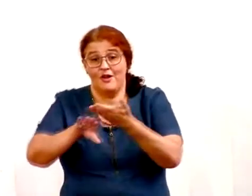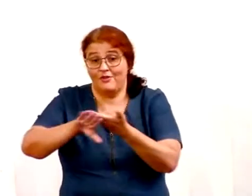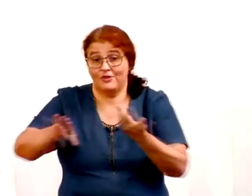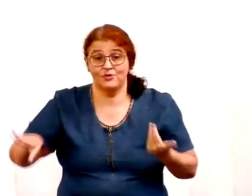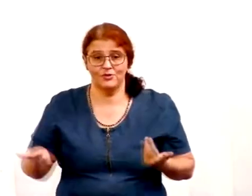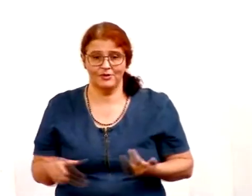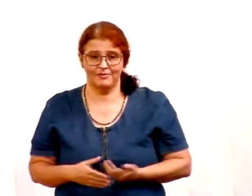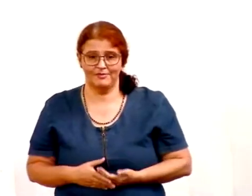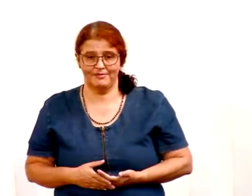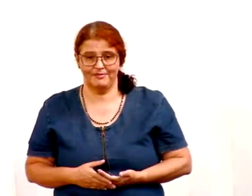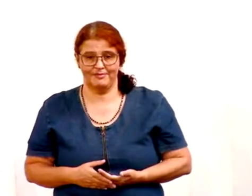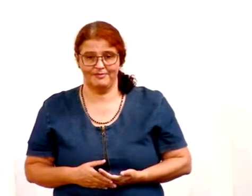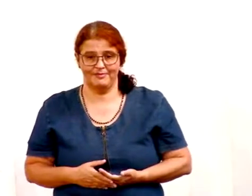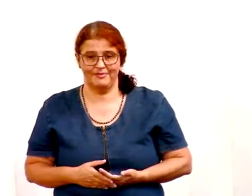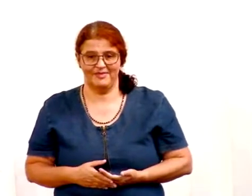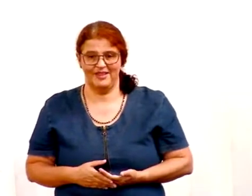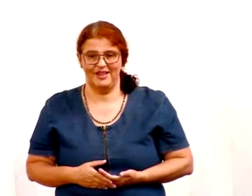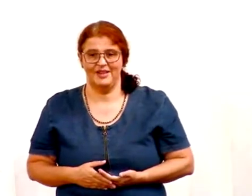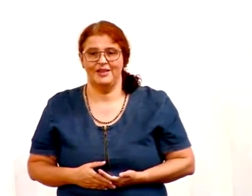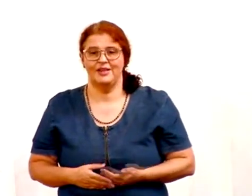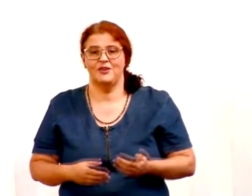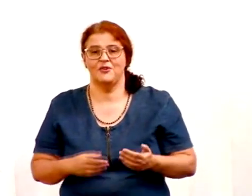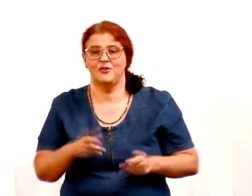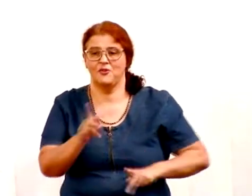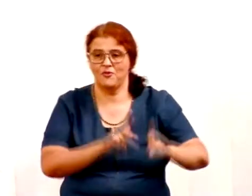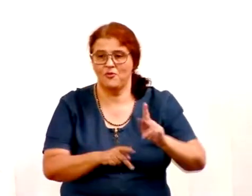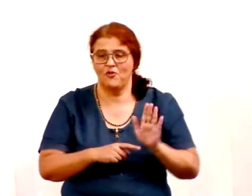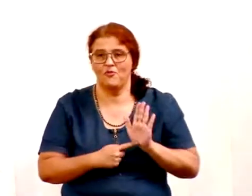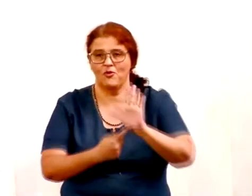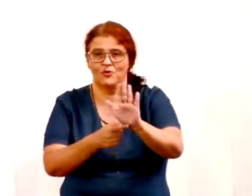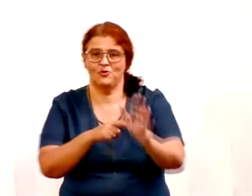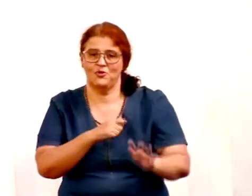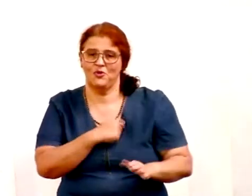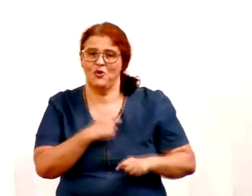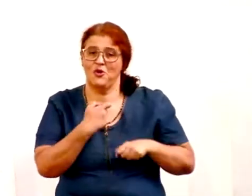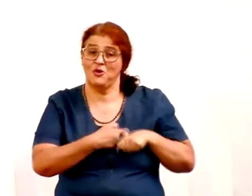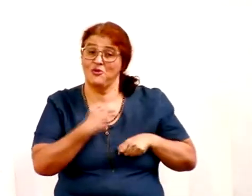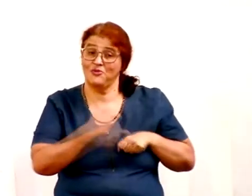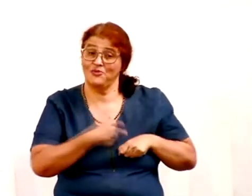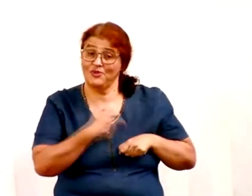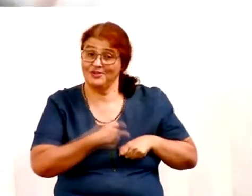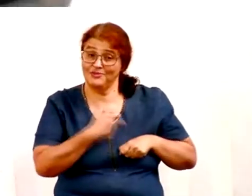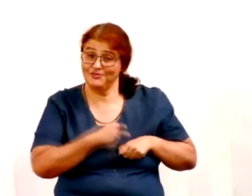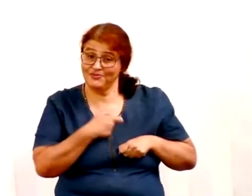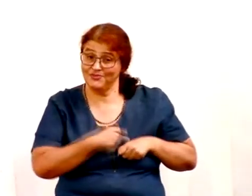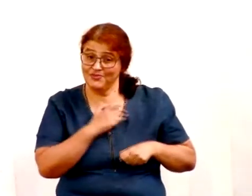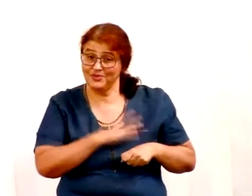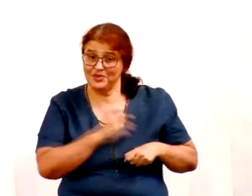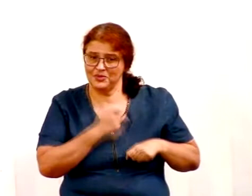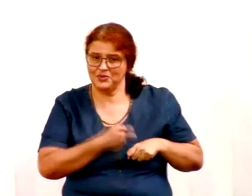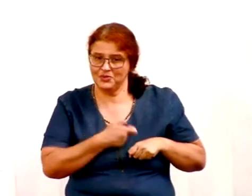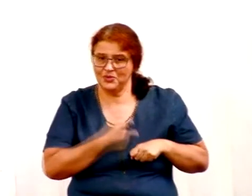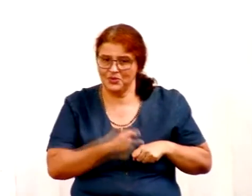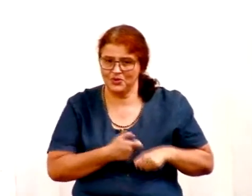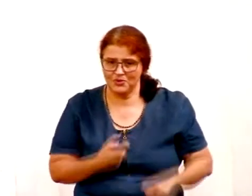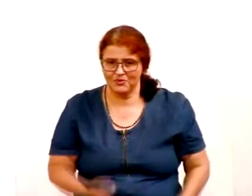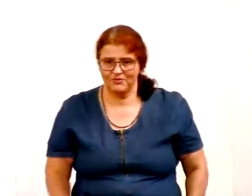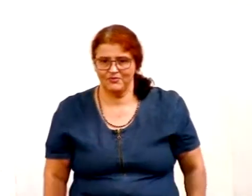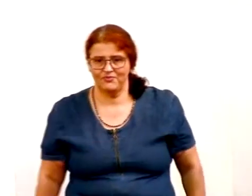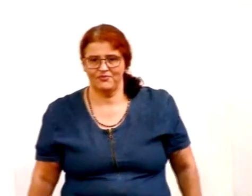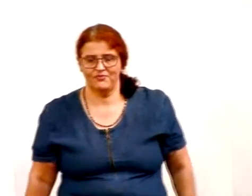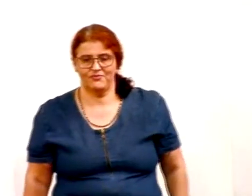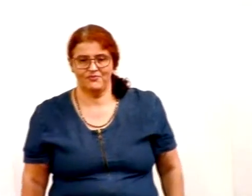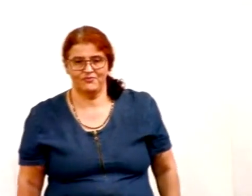ter um coração duro diante da palavra do profeta. Essas coisas se tornaram exemplos